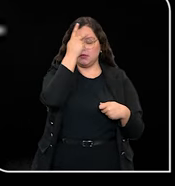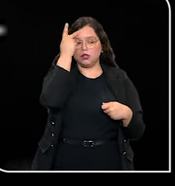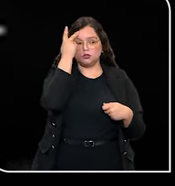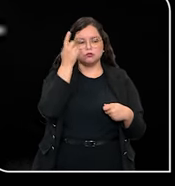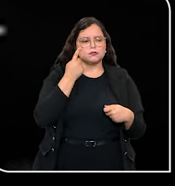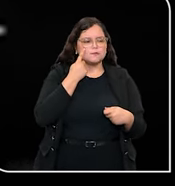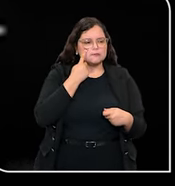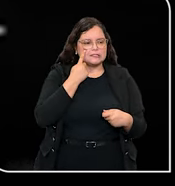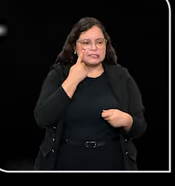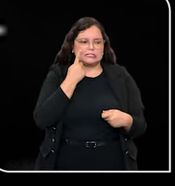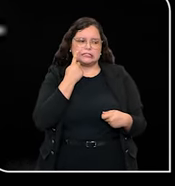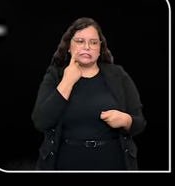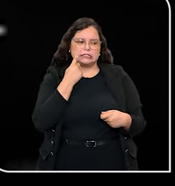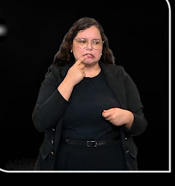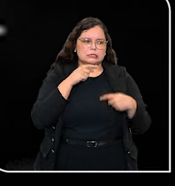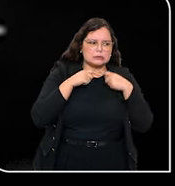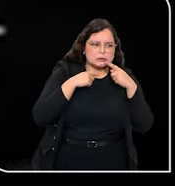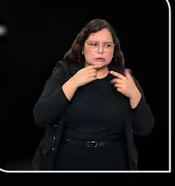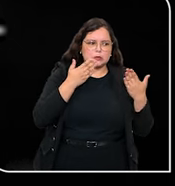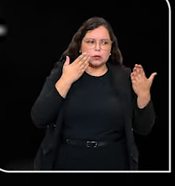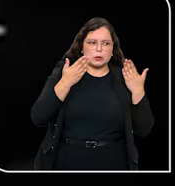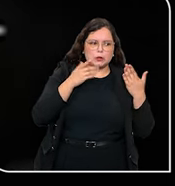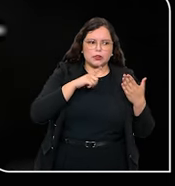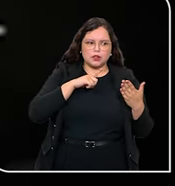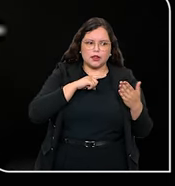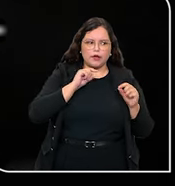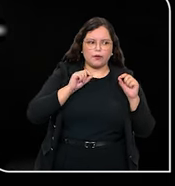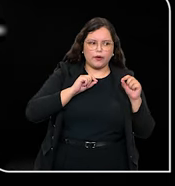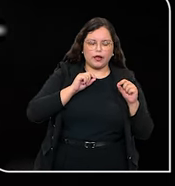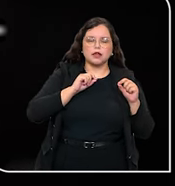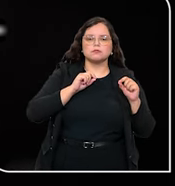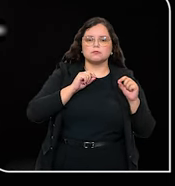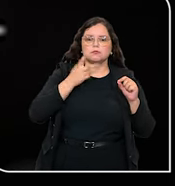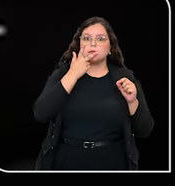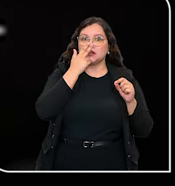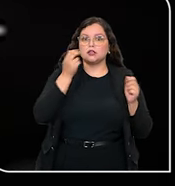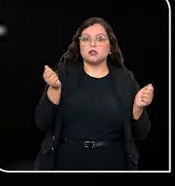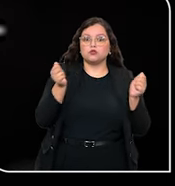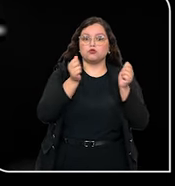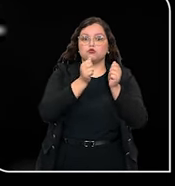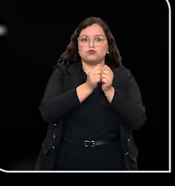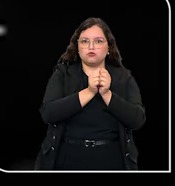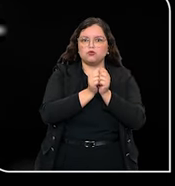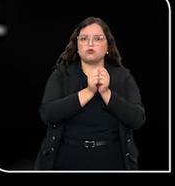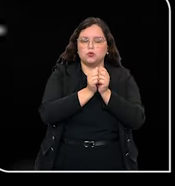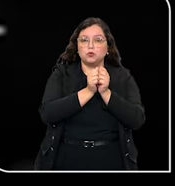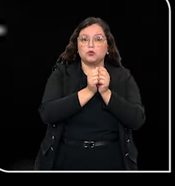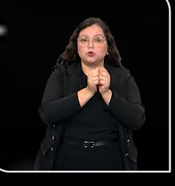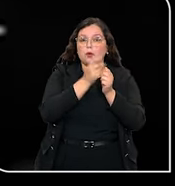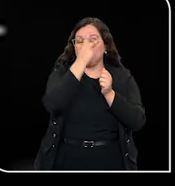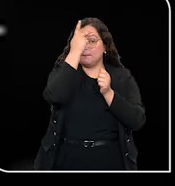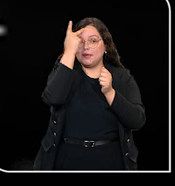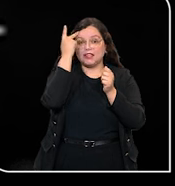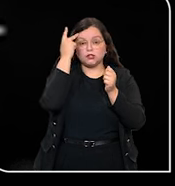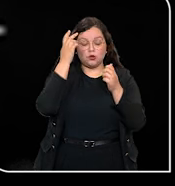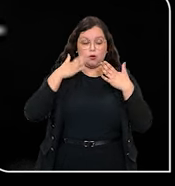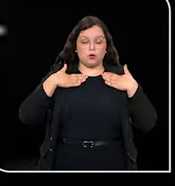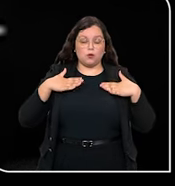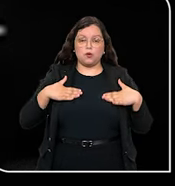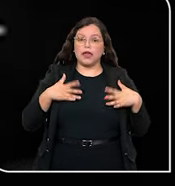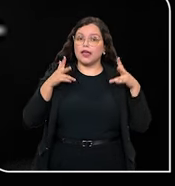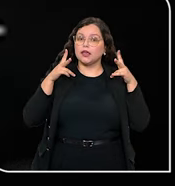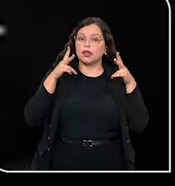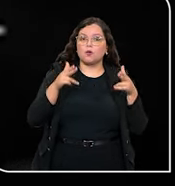suspeitamos ser o autor do crime, o investigado, em uma linha, juntamente com pessoas com as mesmas características